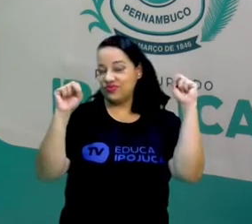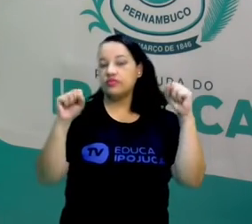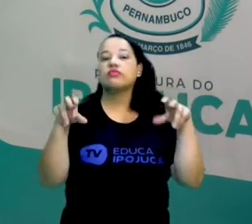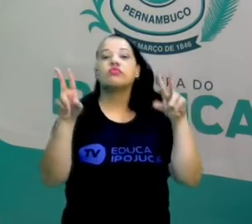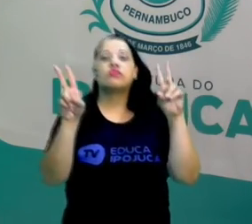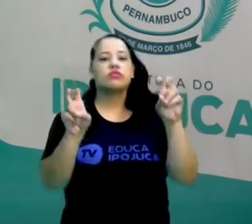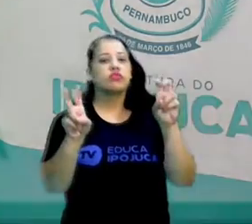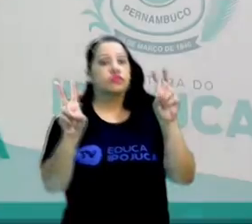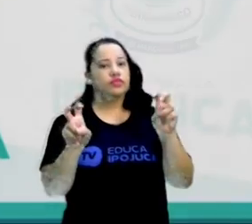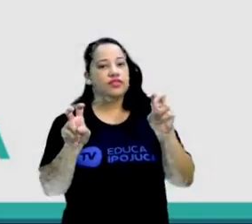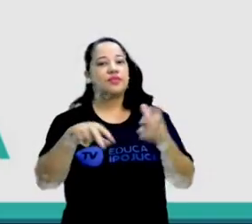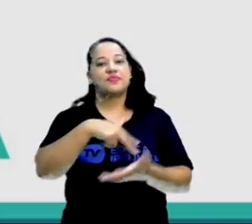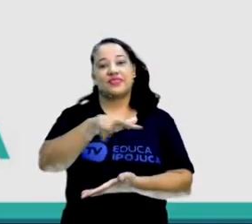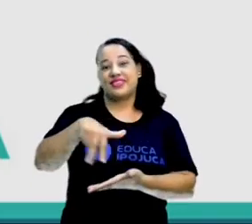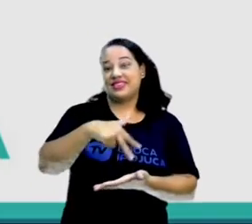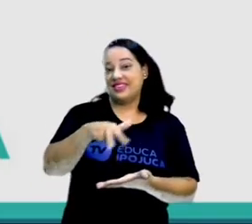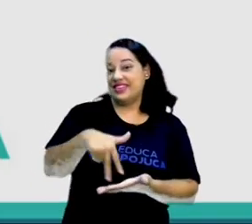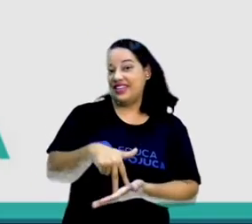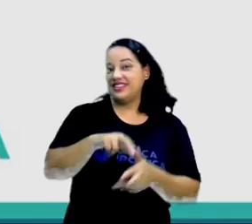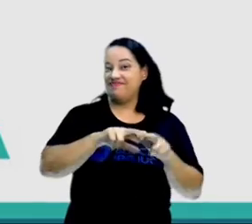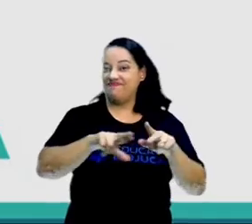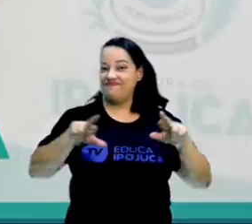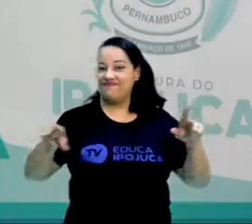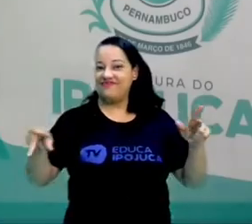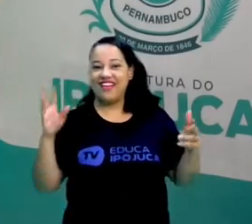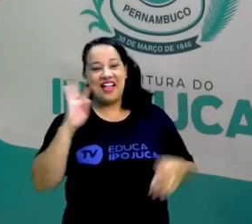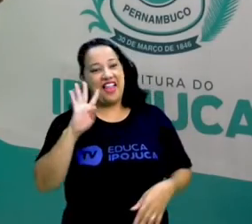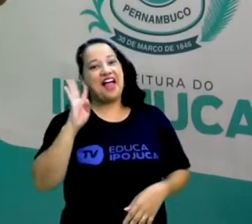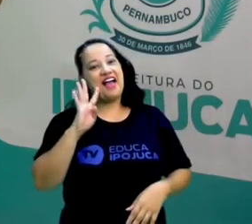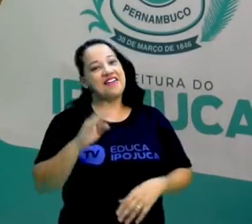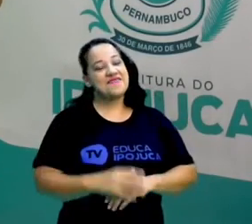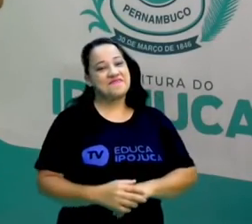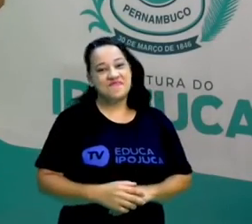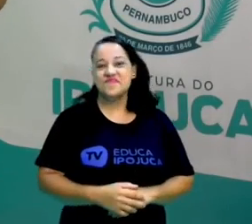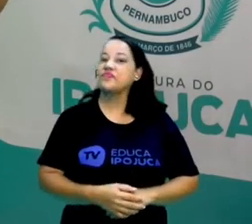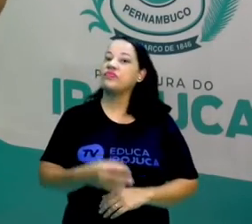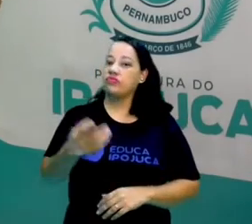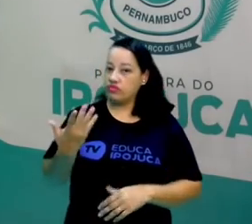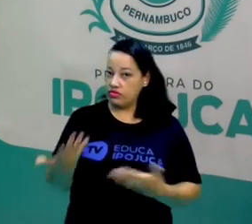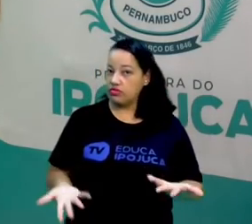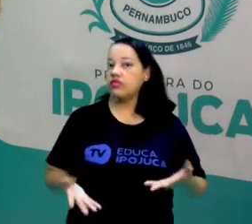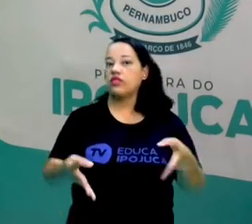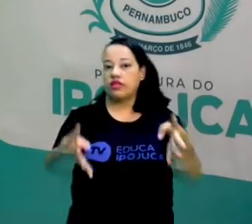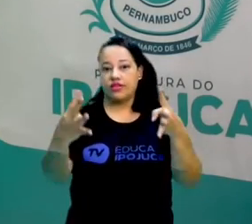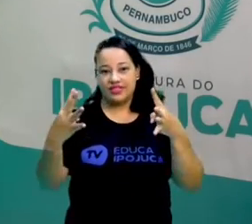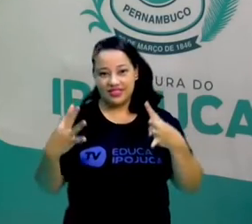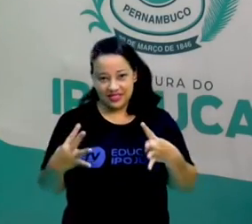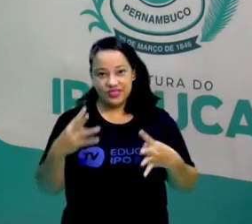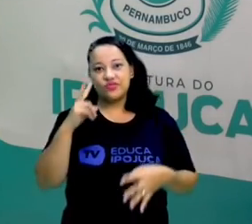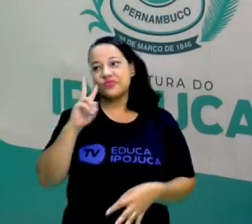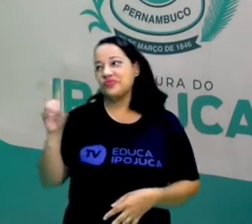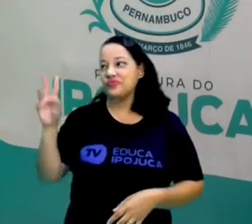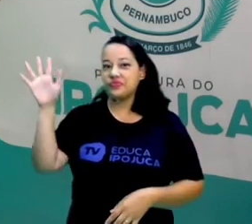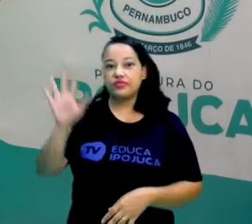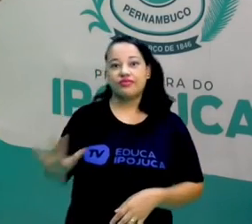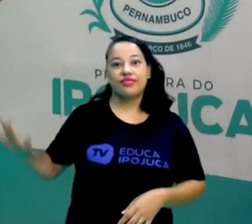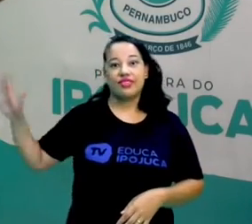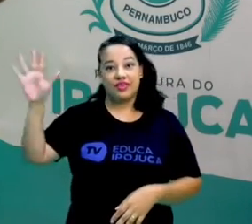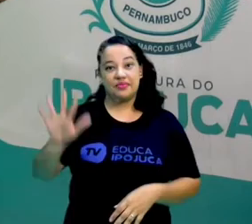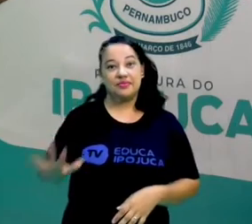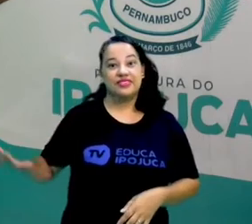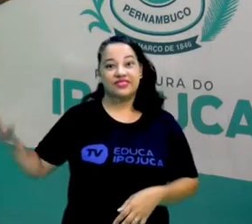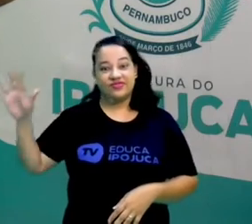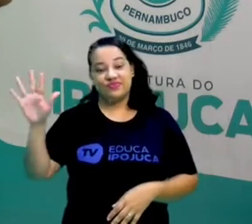falar sobre danças. Legal, né, crianças? Então presta bastante atenção nesta imagem aqui.